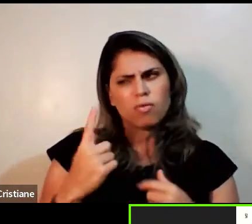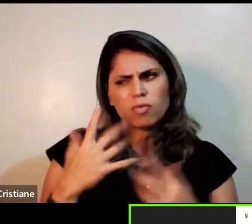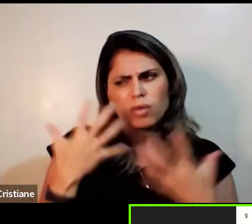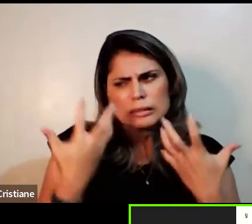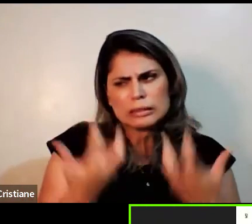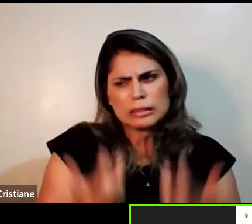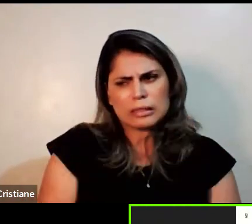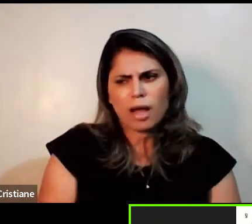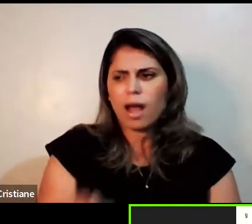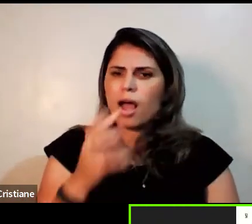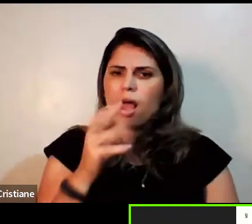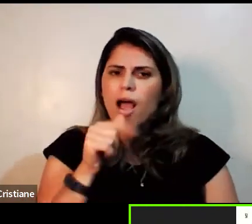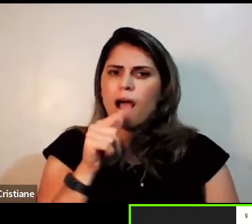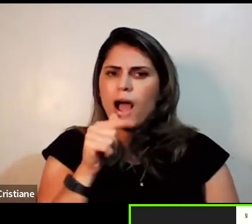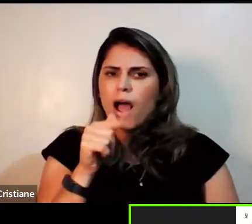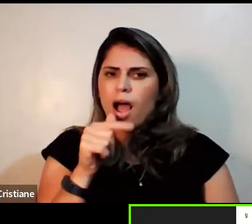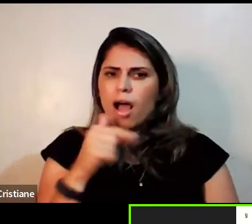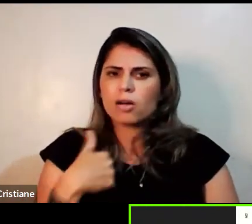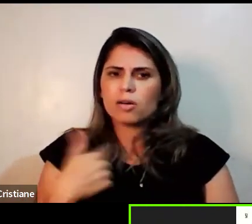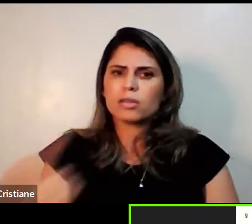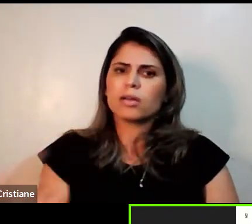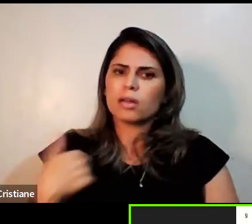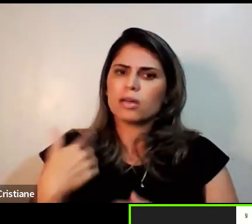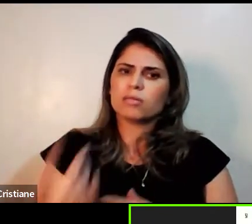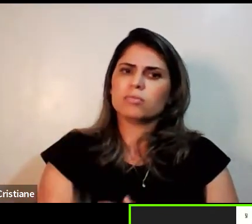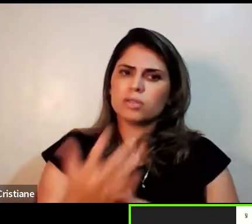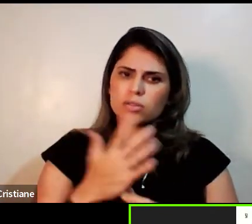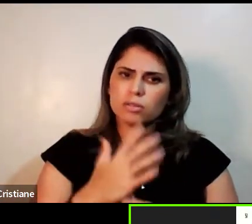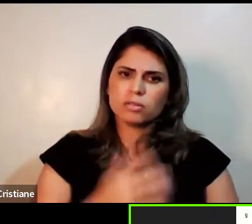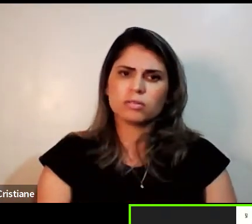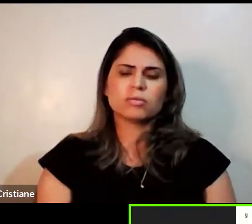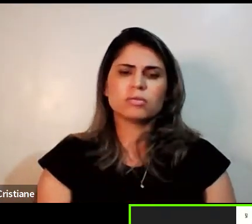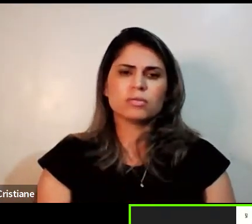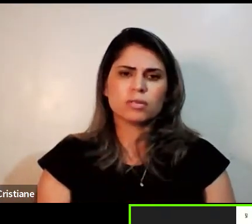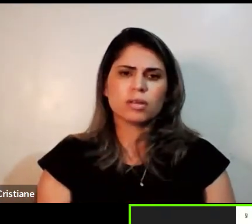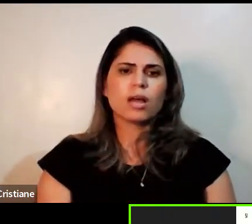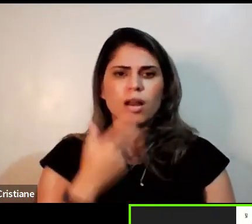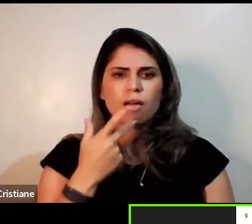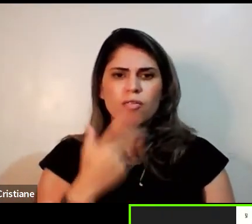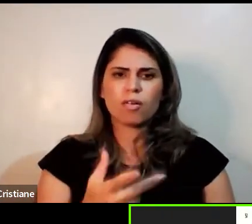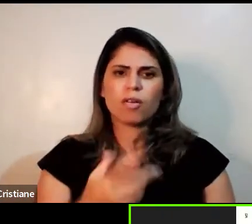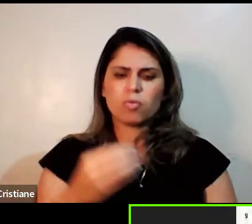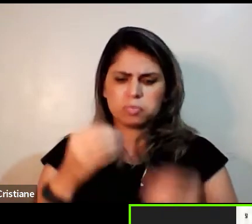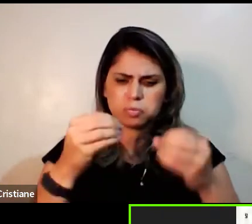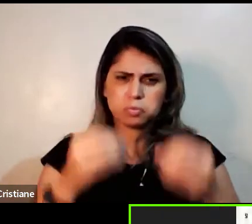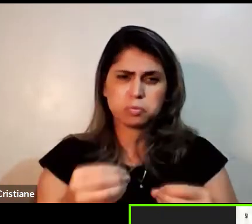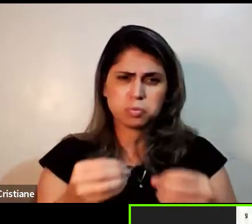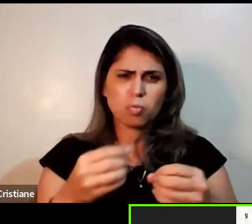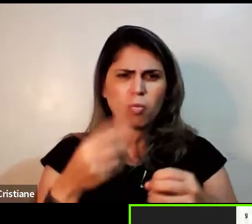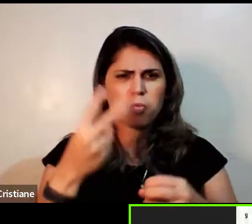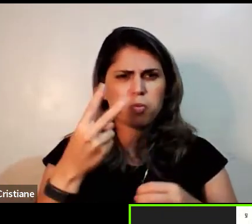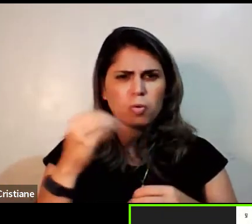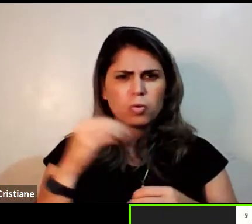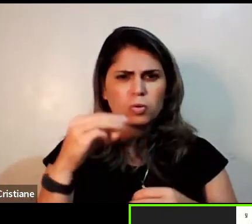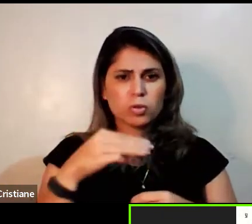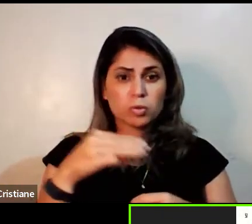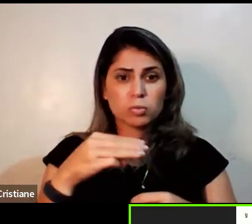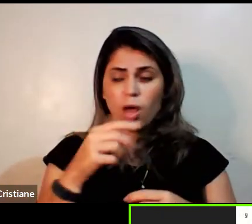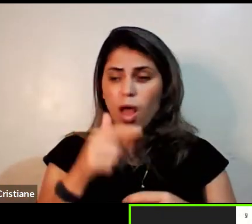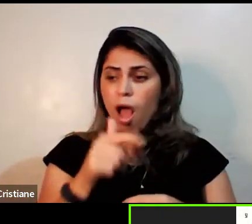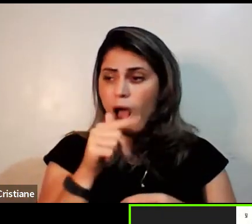para mim. Eu cronometrei o tempo que ela falou assim que era para me deixar 20 minutos em contato com a água, que aí eu podia